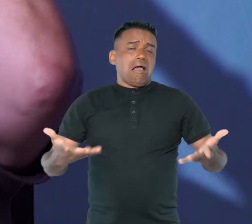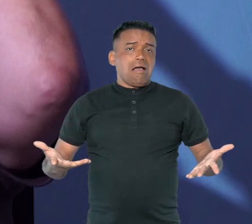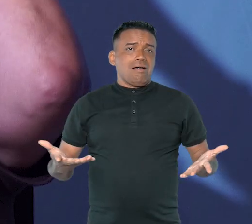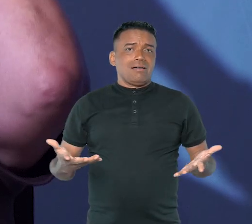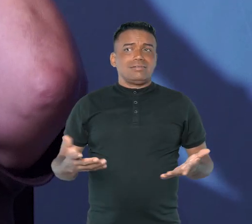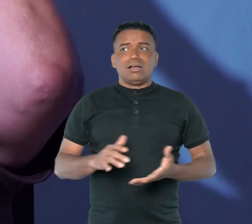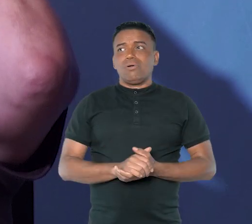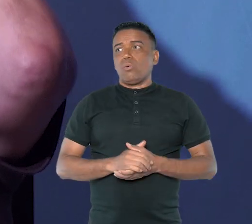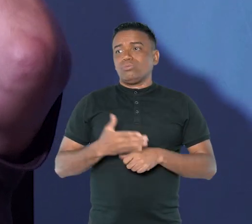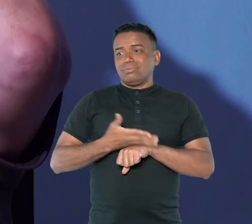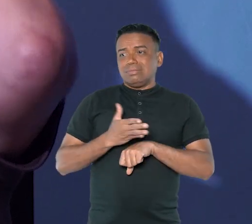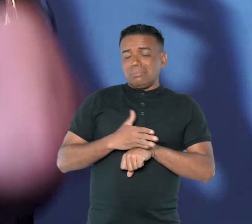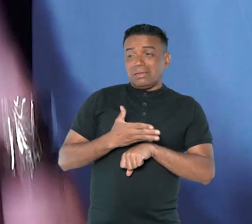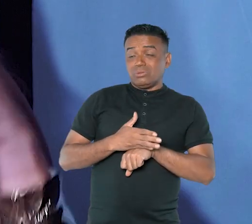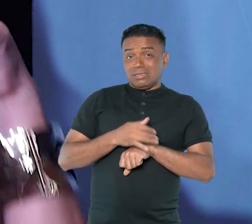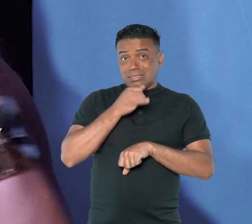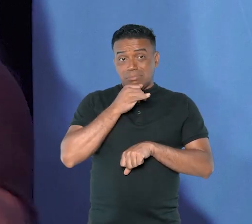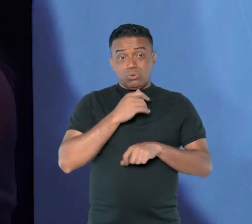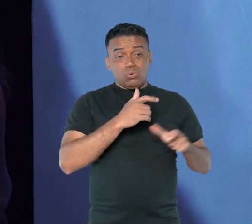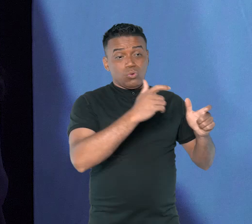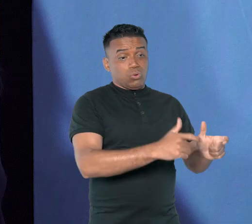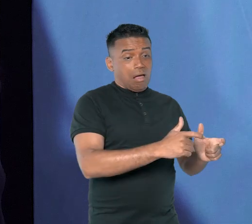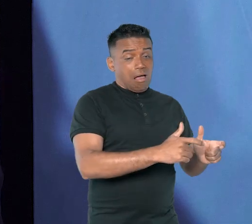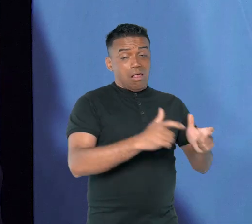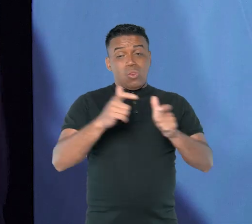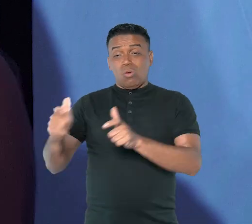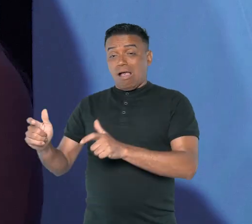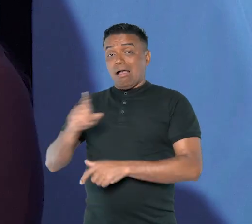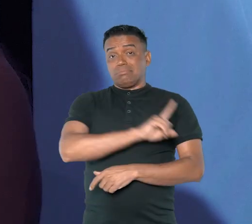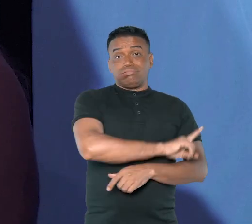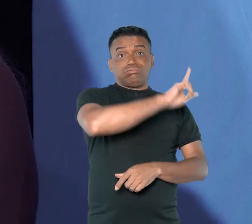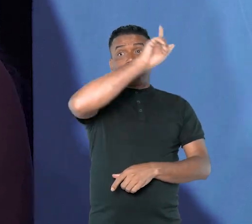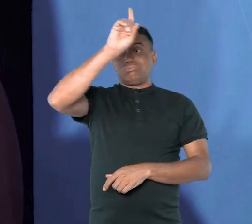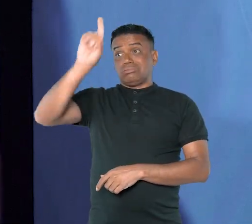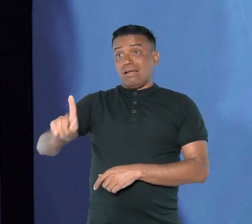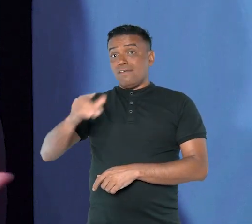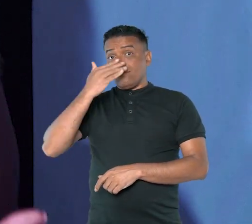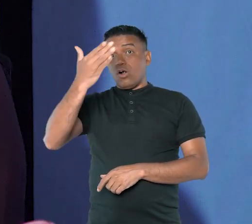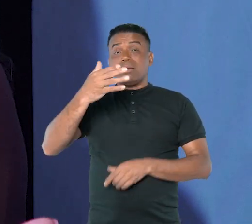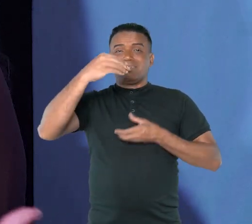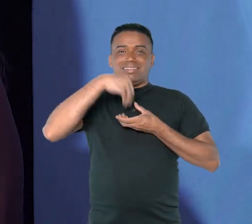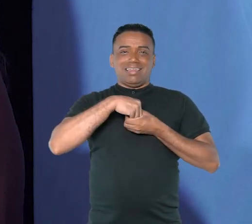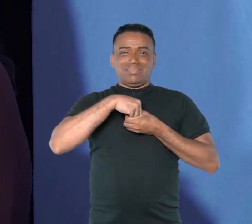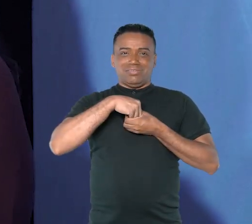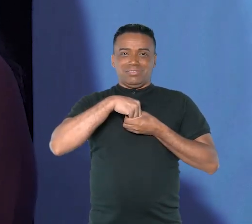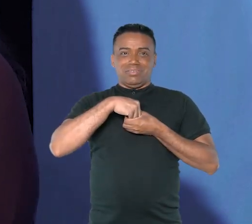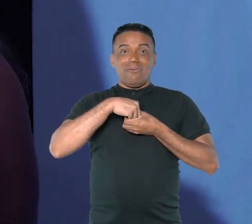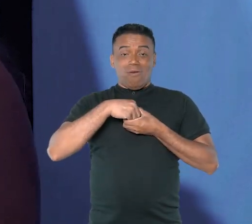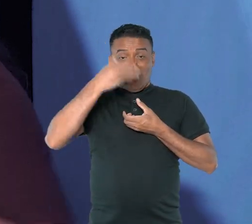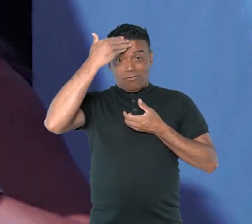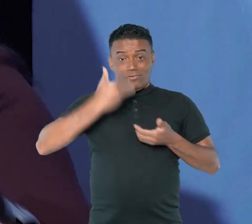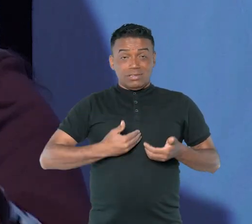deslocamento que ele é fora, né? Ele é um deslocamento físico, mas ele também é dentro, né? É um deslocamento físico